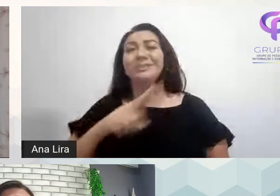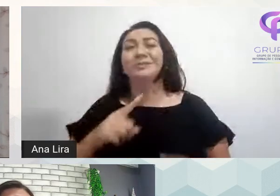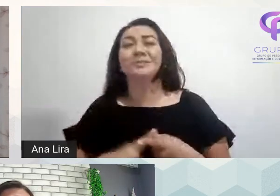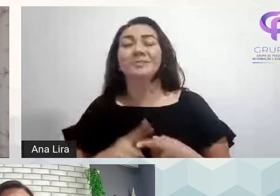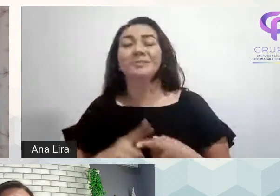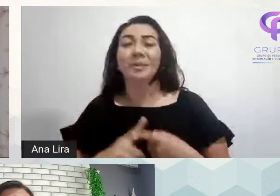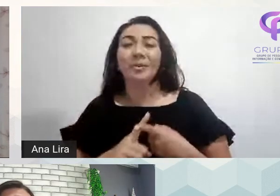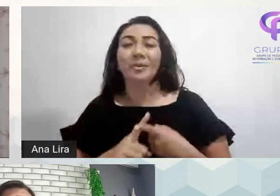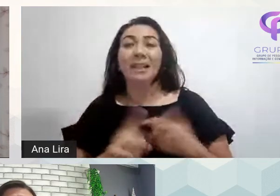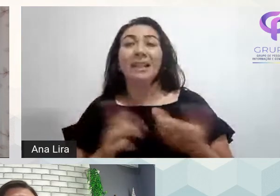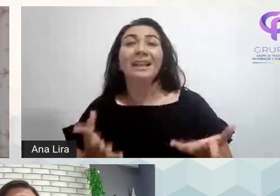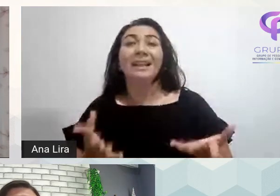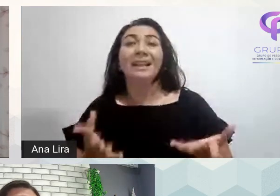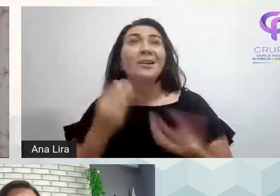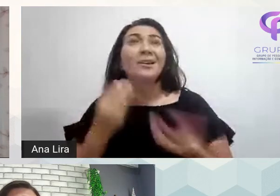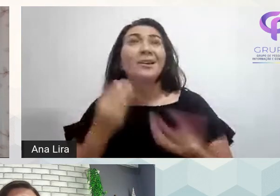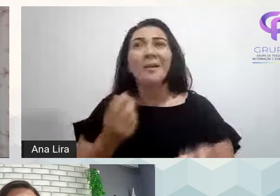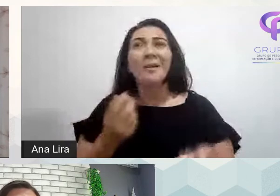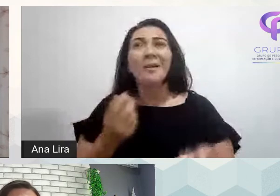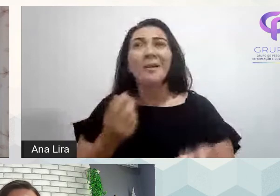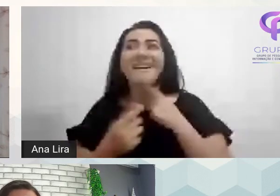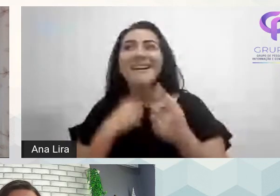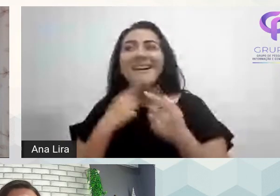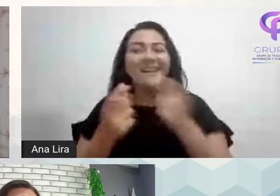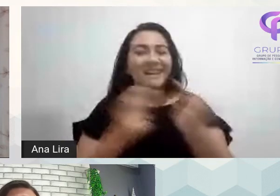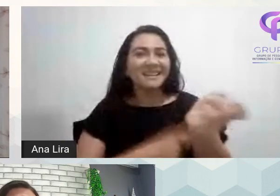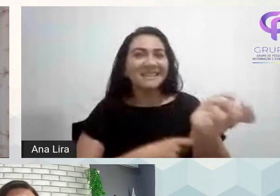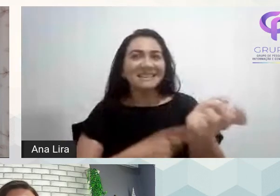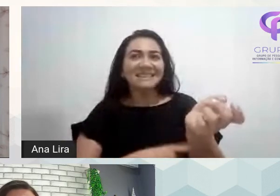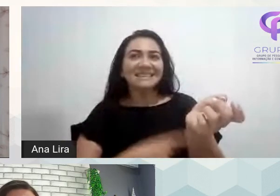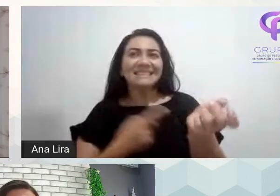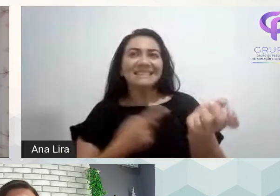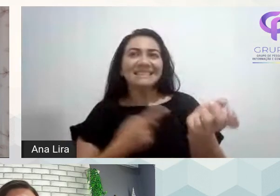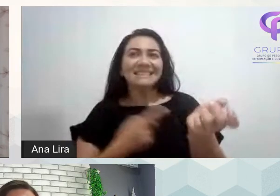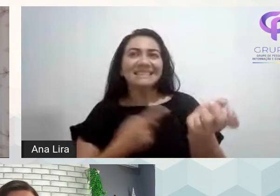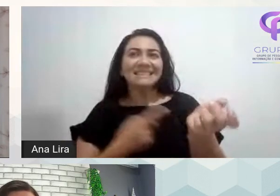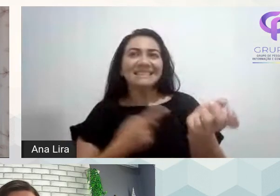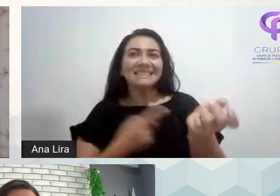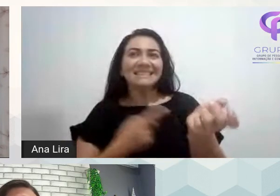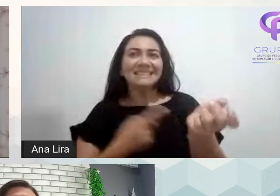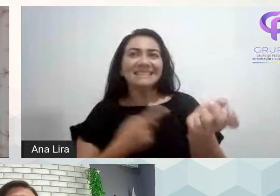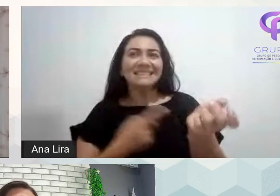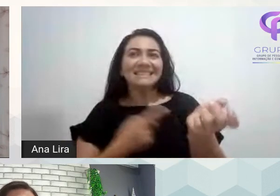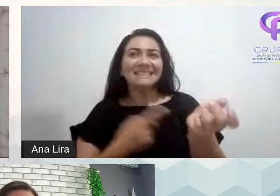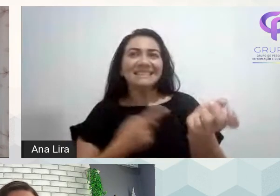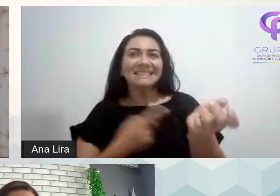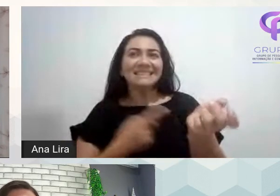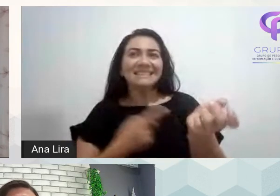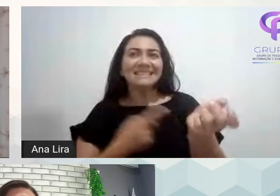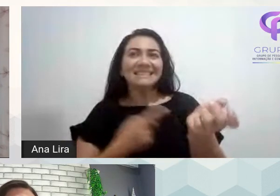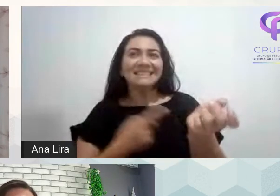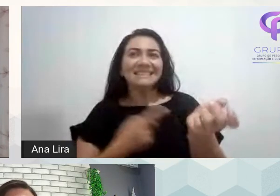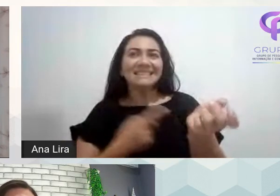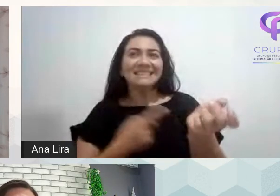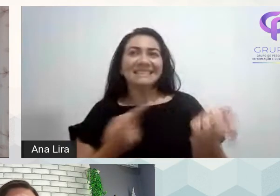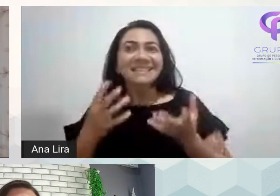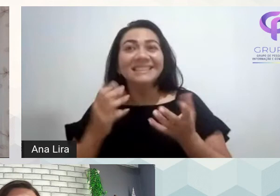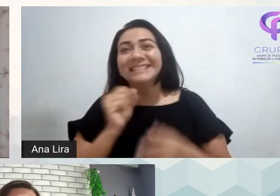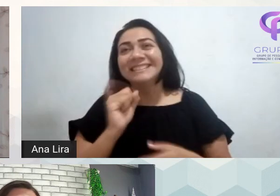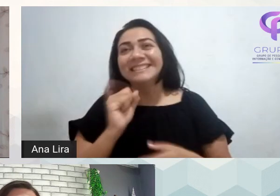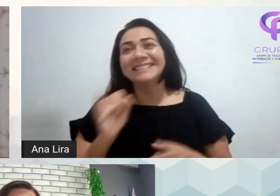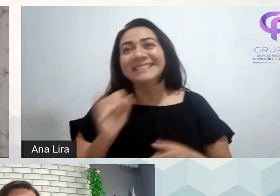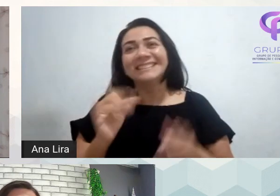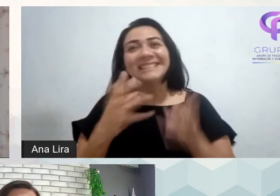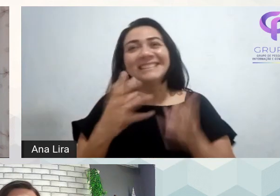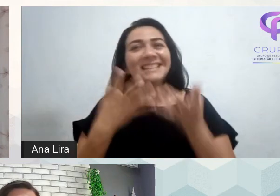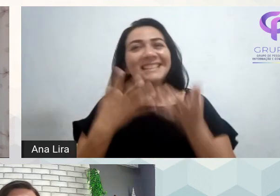pouco, poxa, eu cadastrei, agora eu fico naquela ansiedade de obter a aprovação, de ter a análise. Por quê? Porque eu já estou pensando em